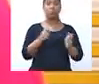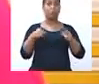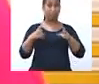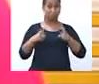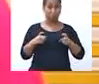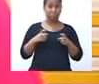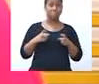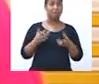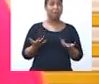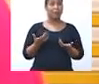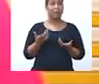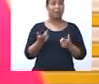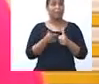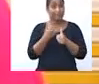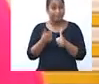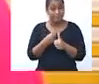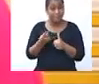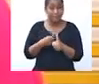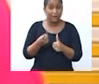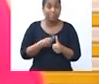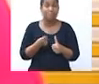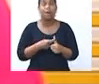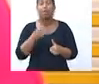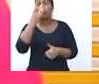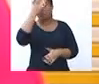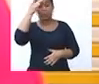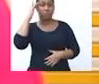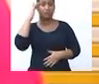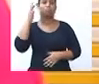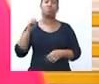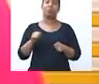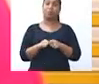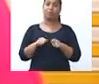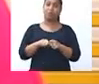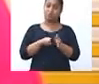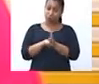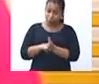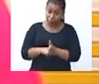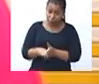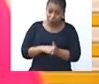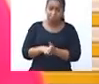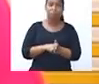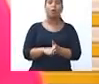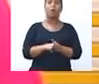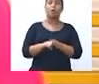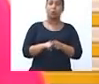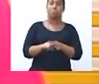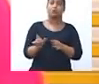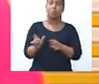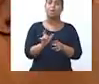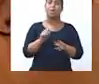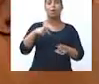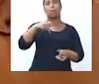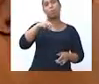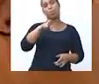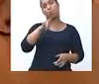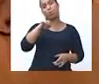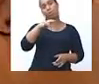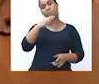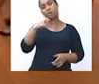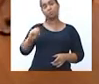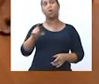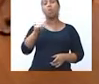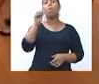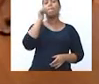que o primeiro ser humano que programou foi uma mulher. Que legal.